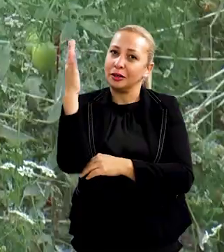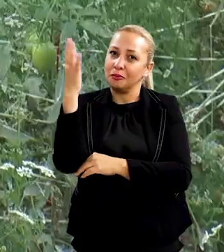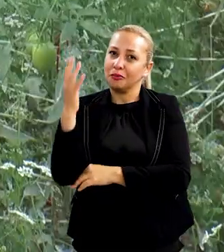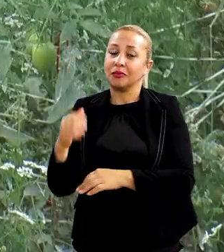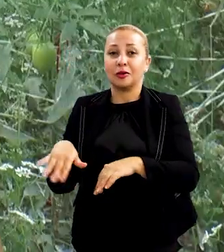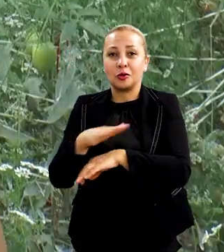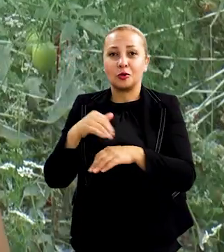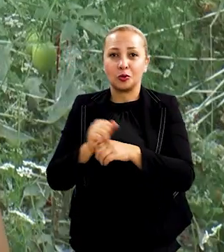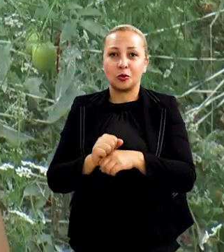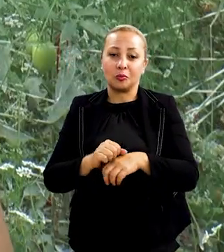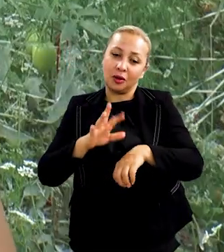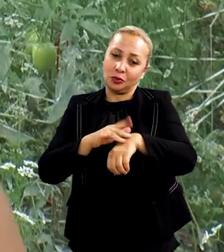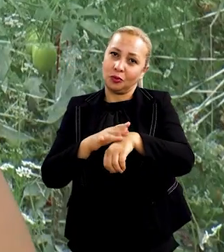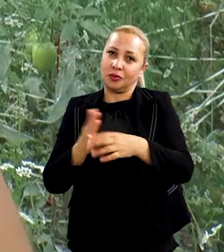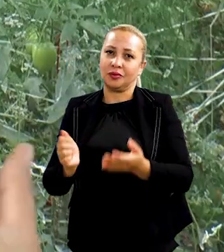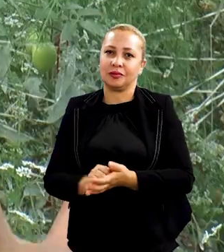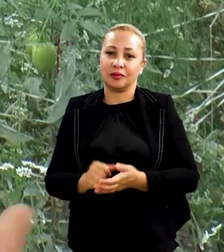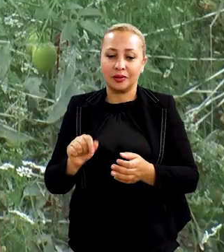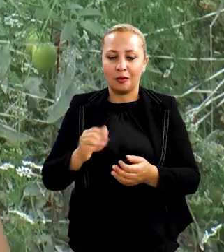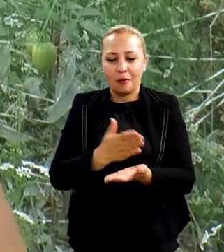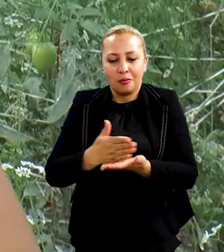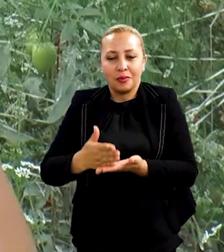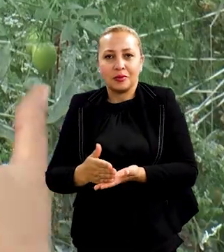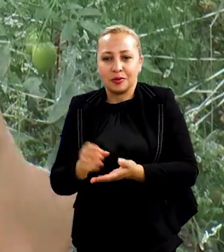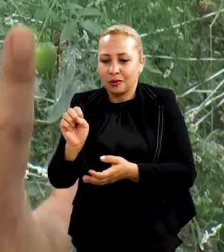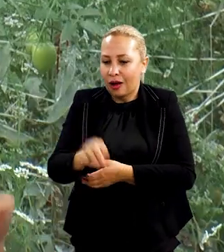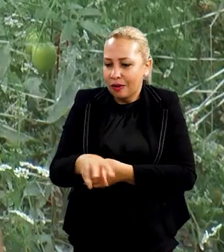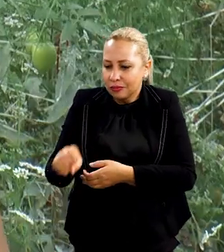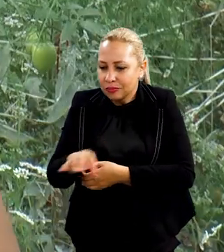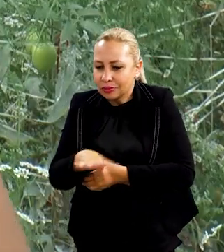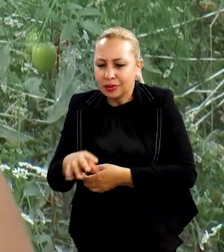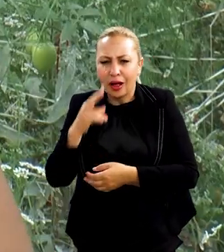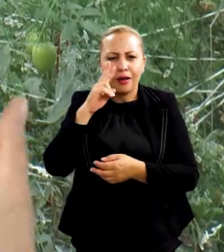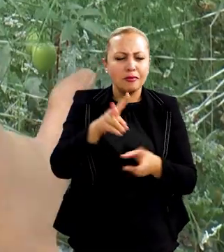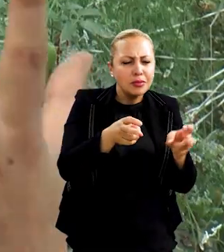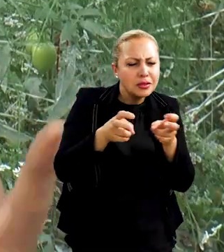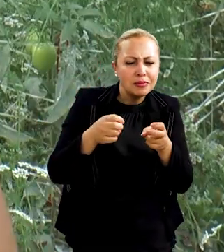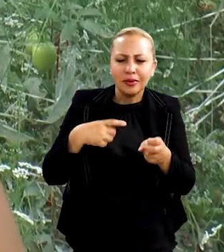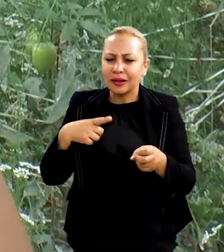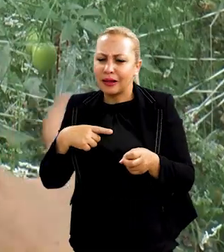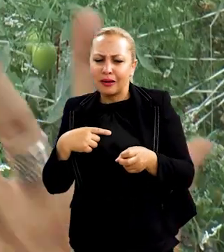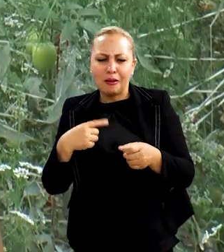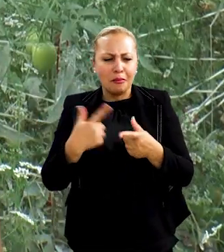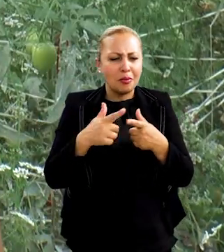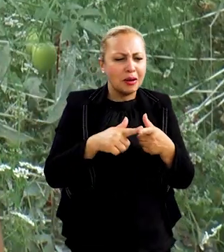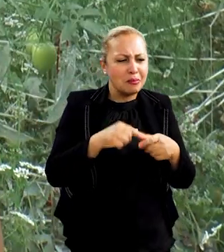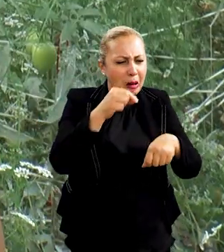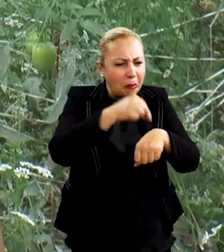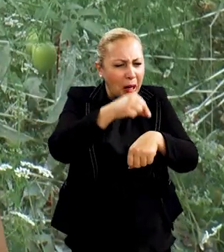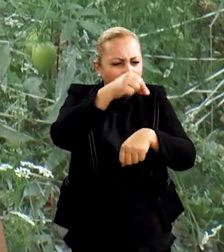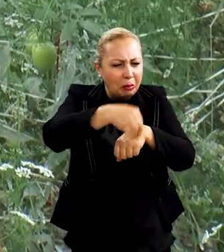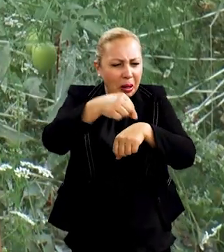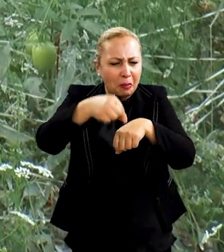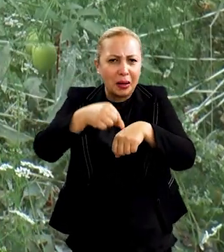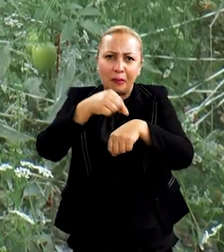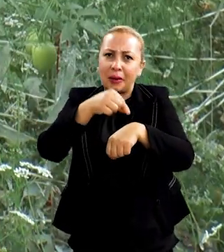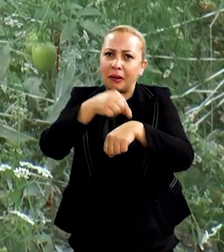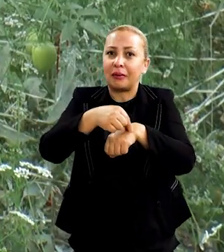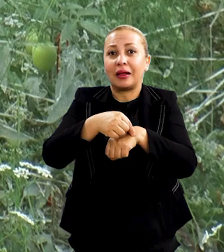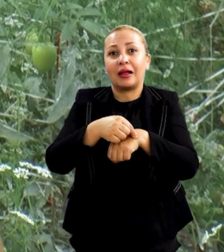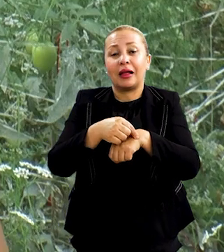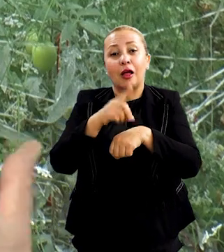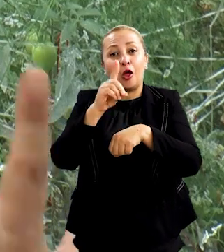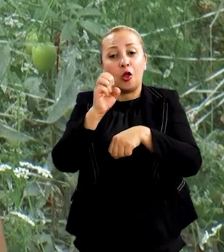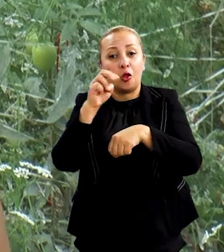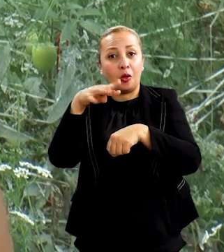né? Então aqui a gente começou a cultivar e viu que estavam aparecendo alguns problemas de pinta, que chama mancha de cladosporium,